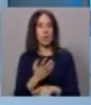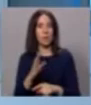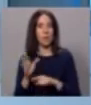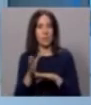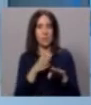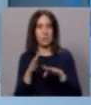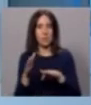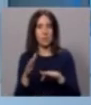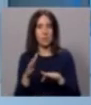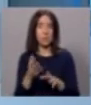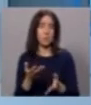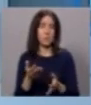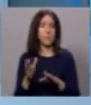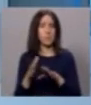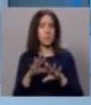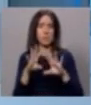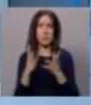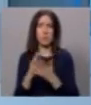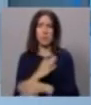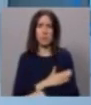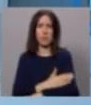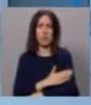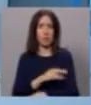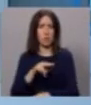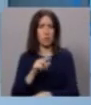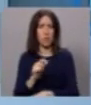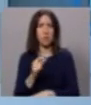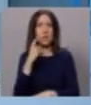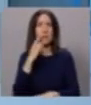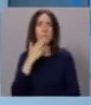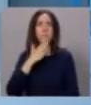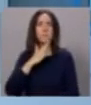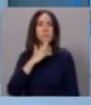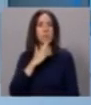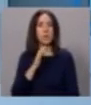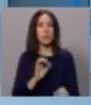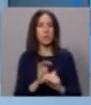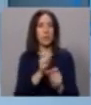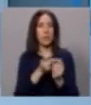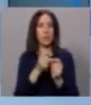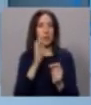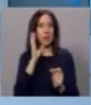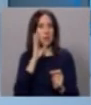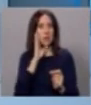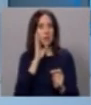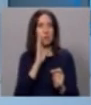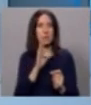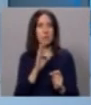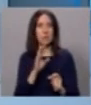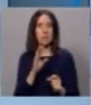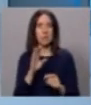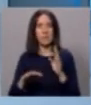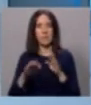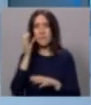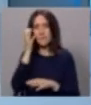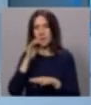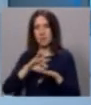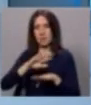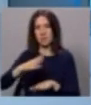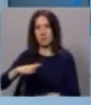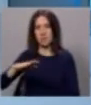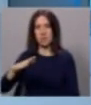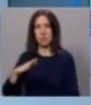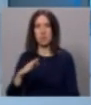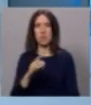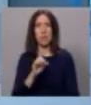vento, o vento é em geral fraco de noroeste, por vezes moderado no litoral durante a tarde e por vezes forte nas terras altas, e